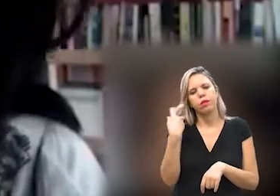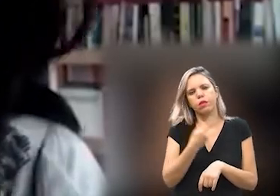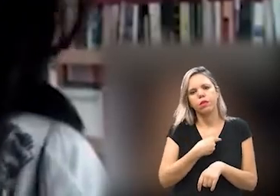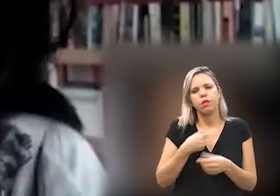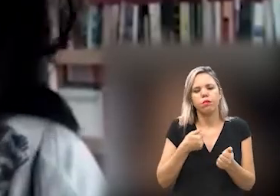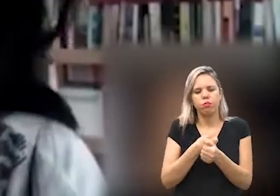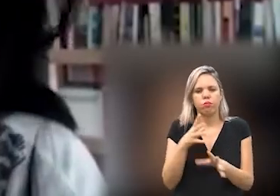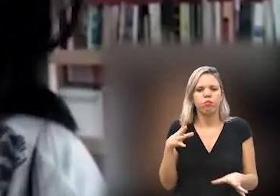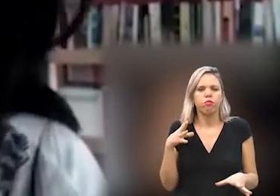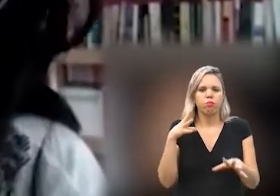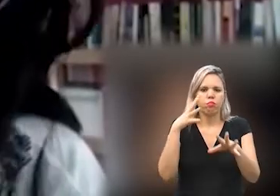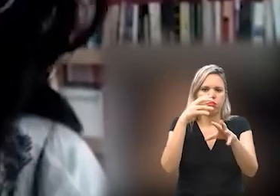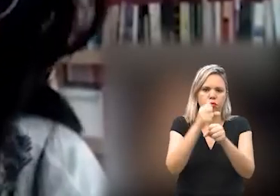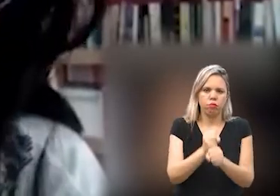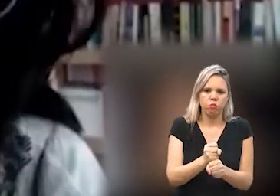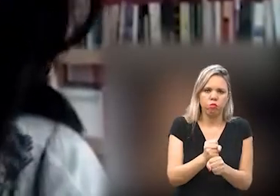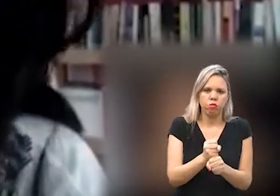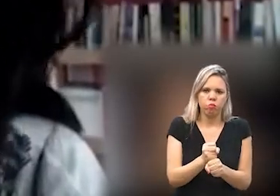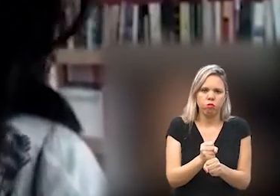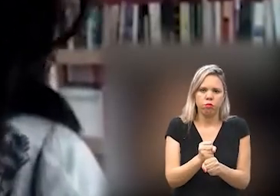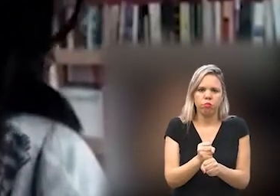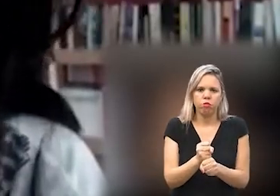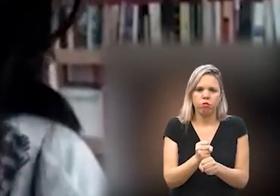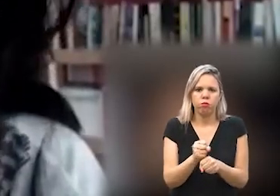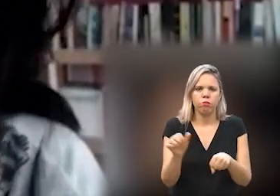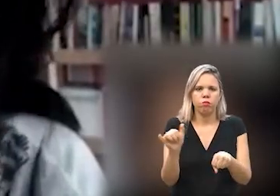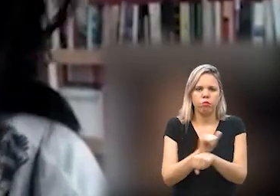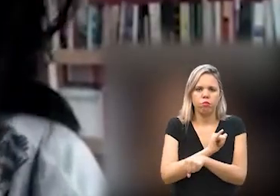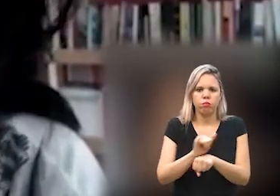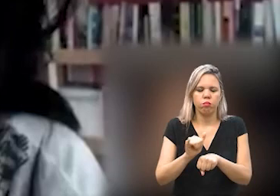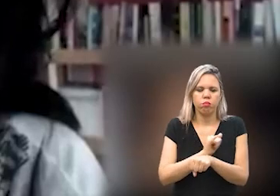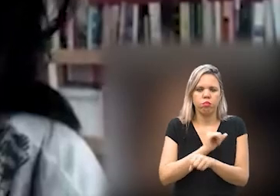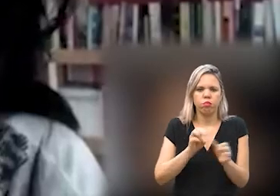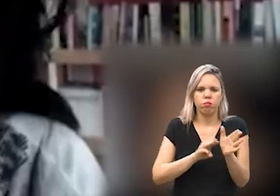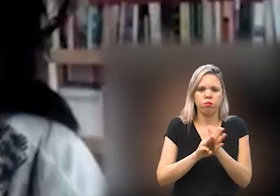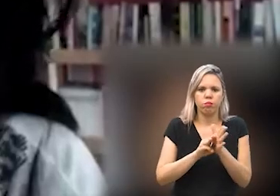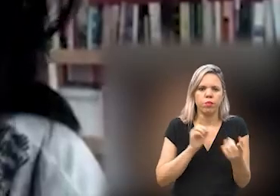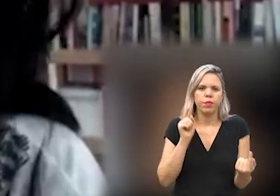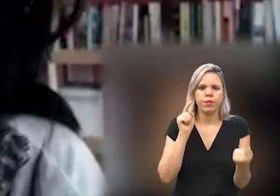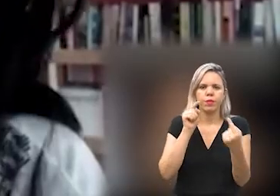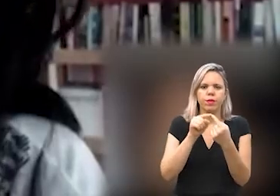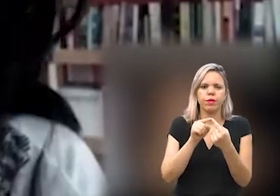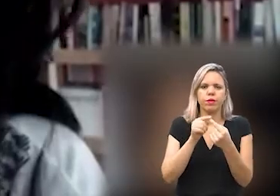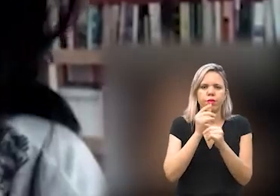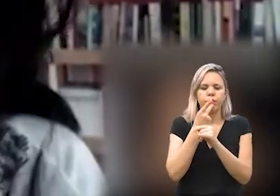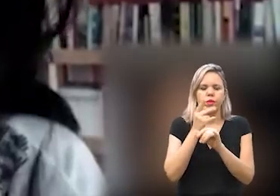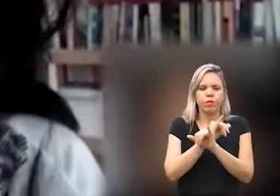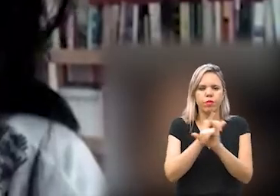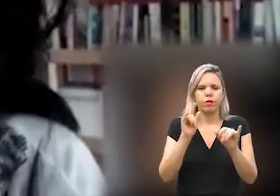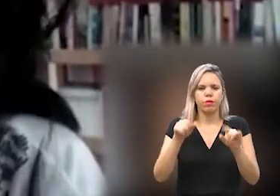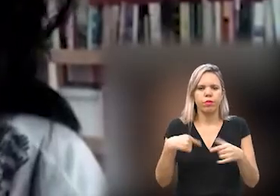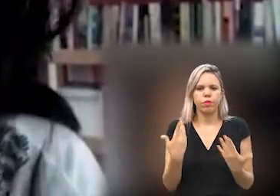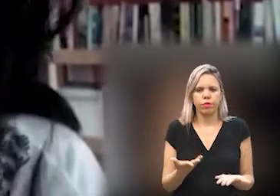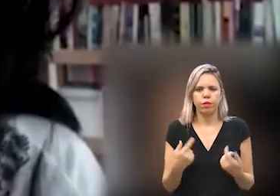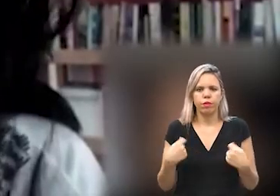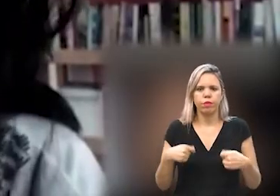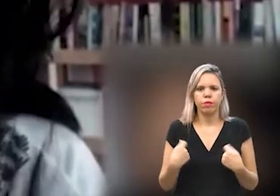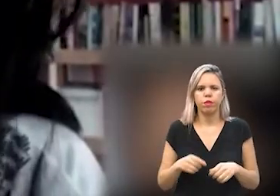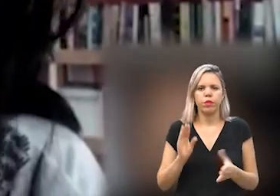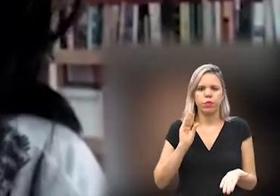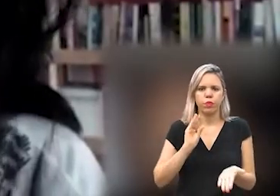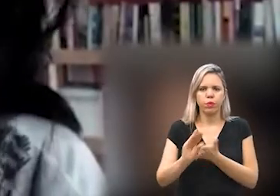acumular estratégias, métodos e dizer que para isso a gente precisa